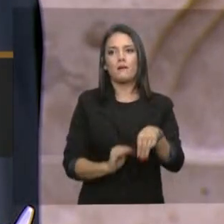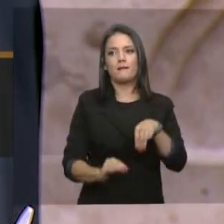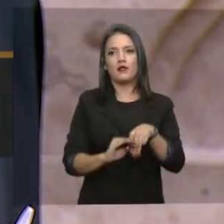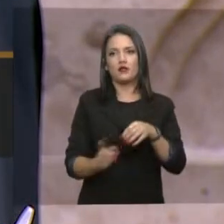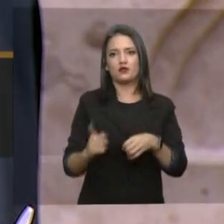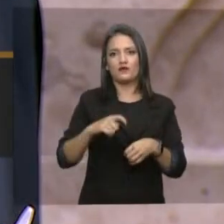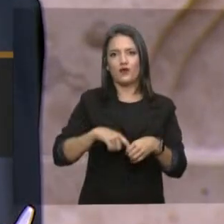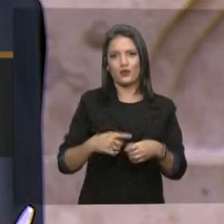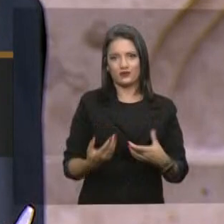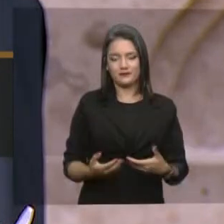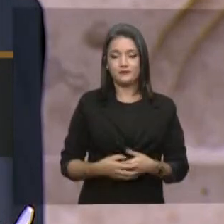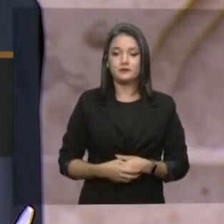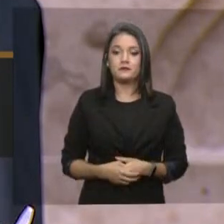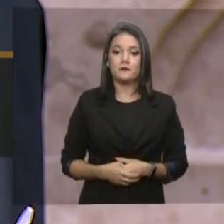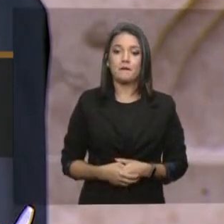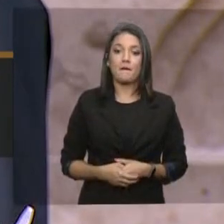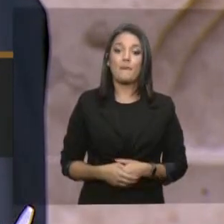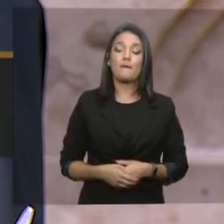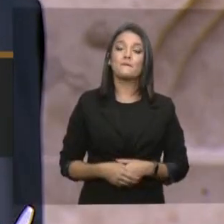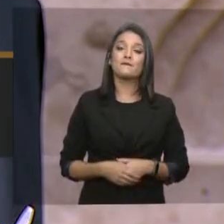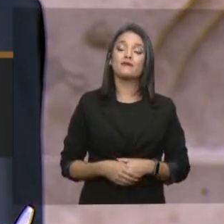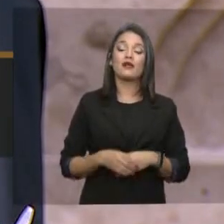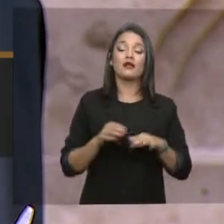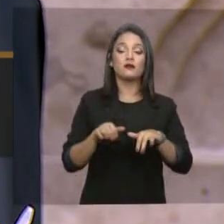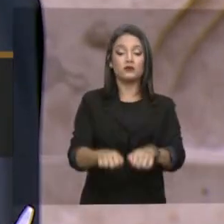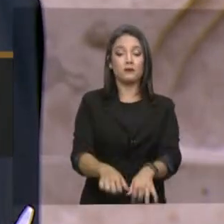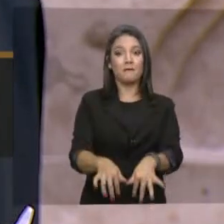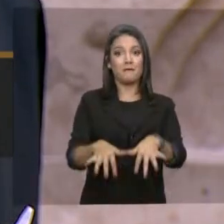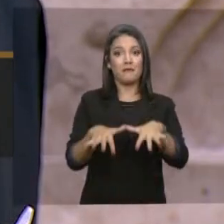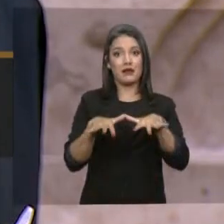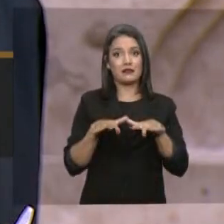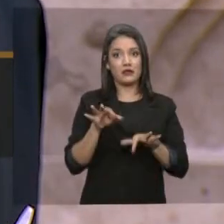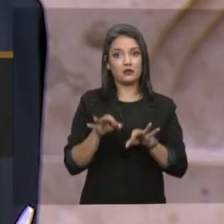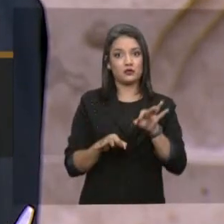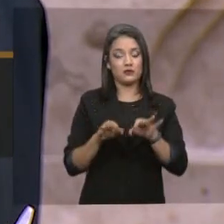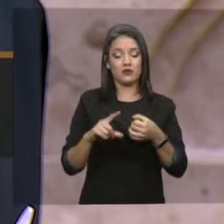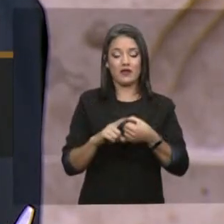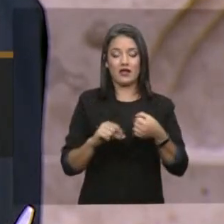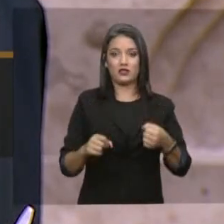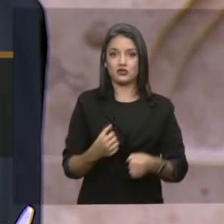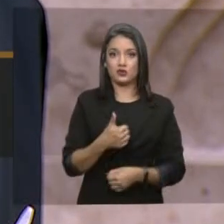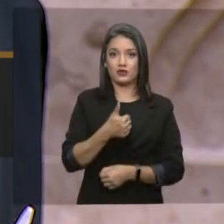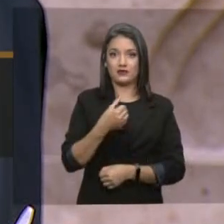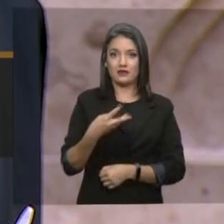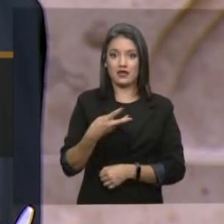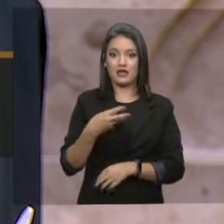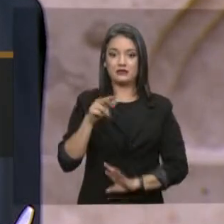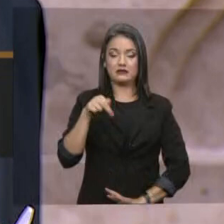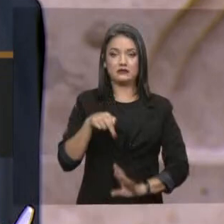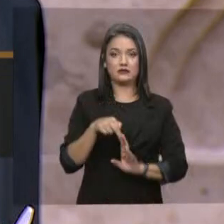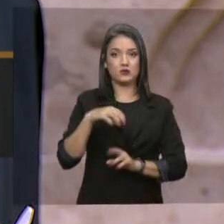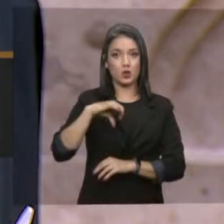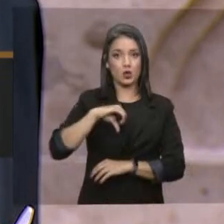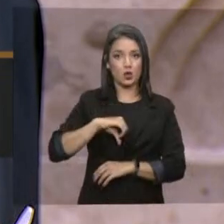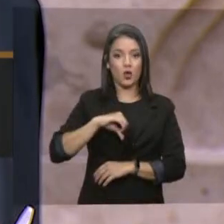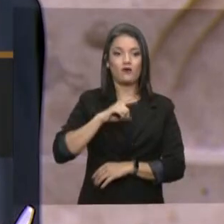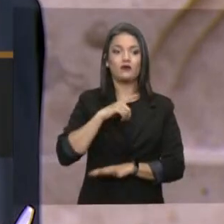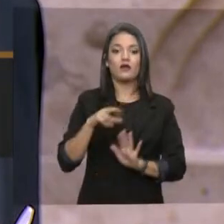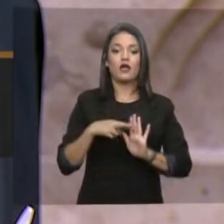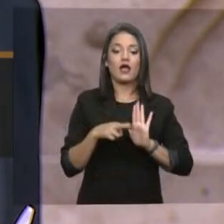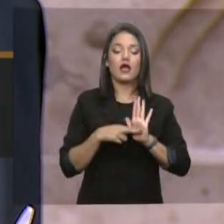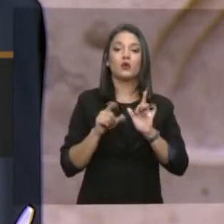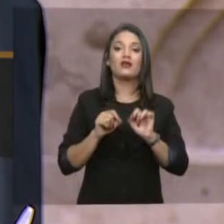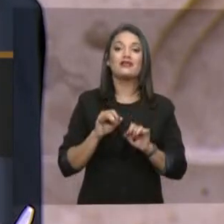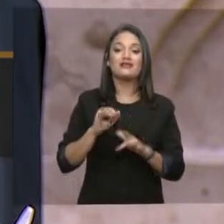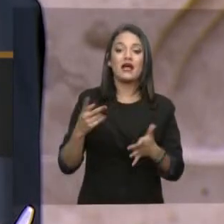ausente. Quanto às sessões plenárias, há no artigo 13, inciso 9, a regra de que, em caso de